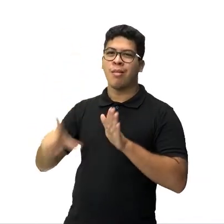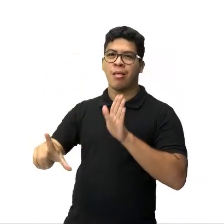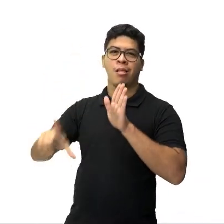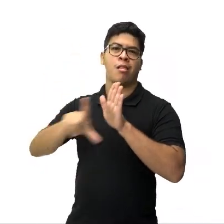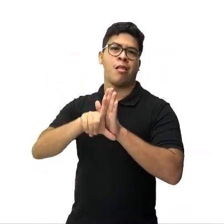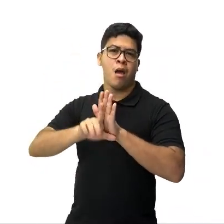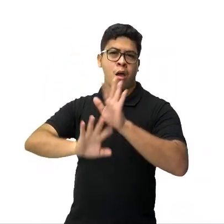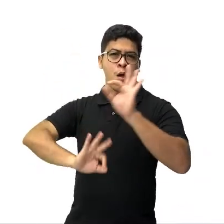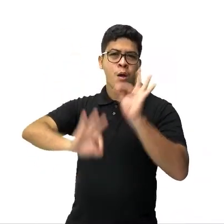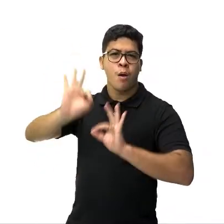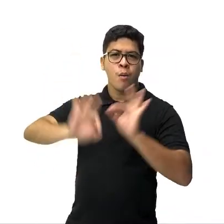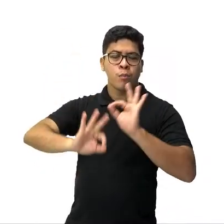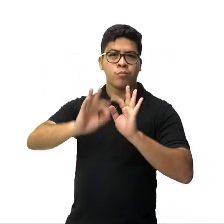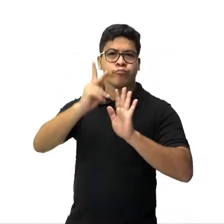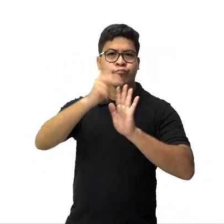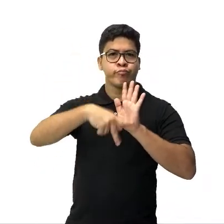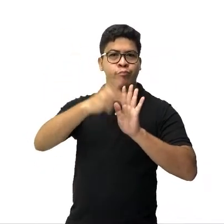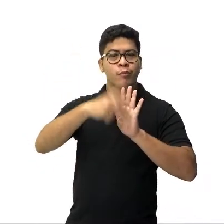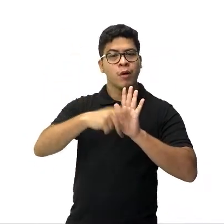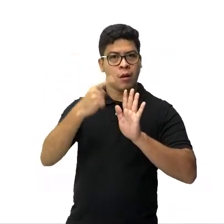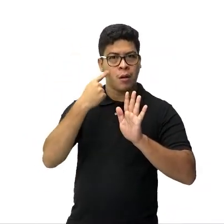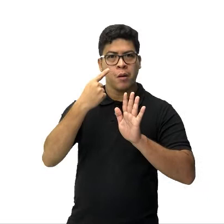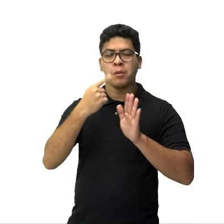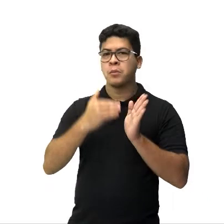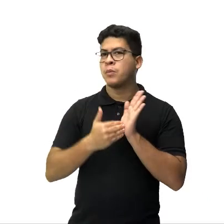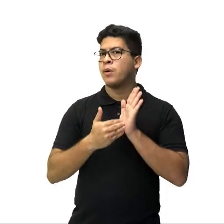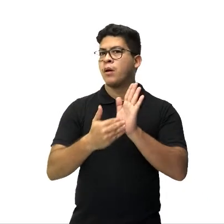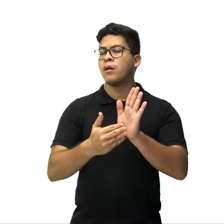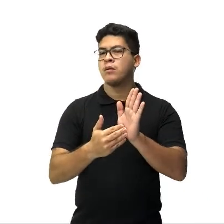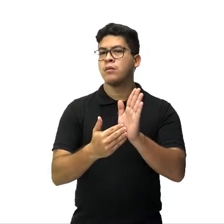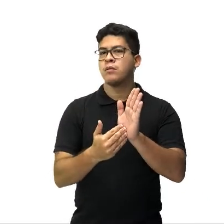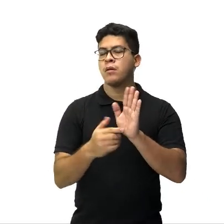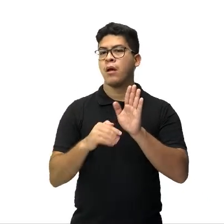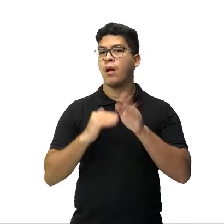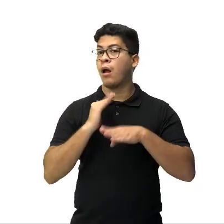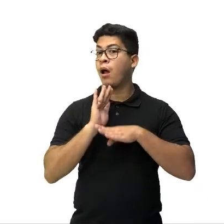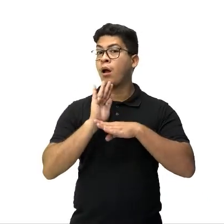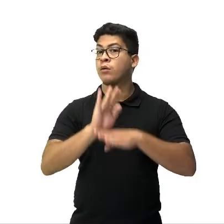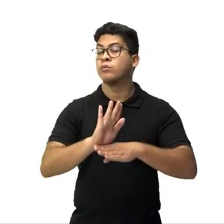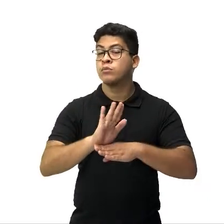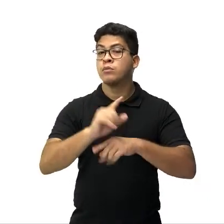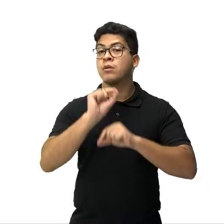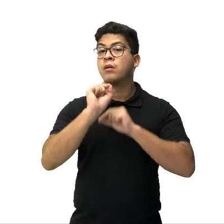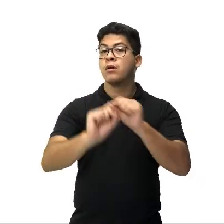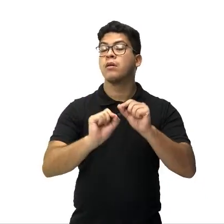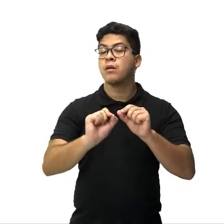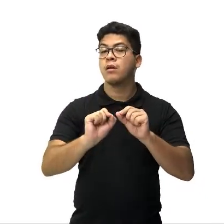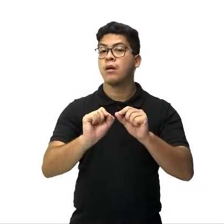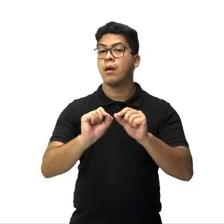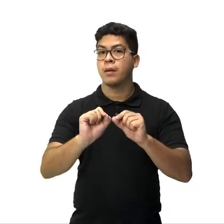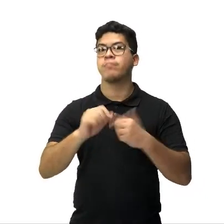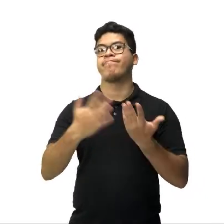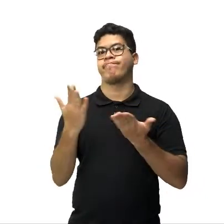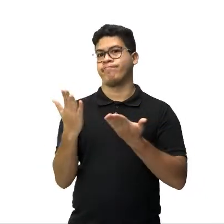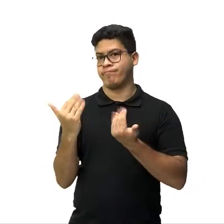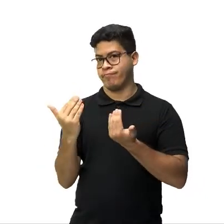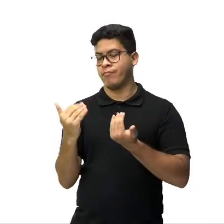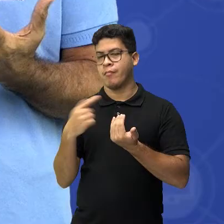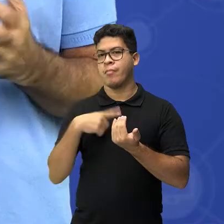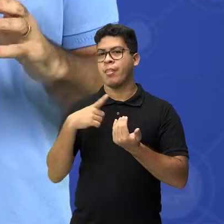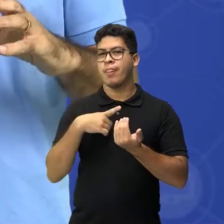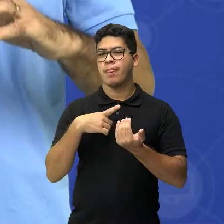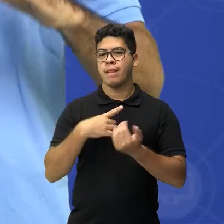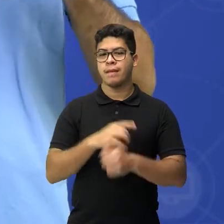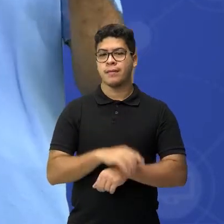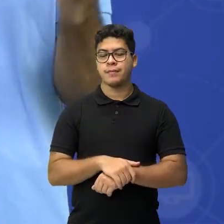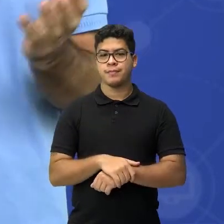da população brasileira. Então, quais são os principais, os princípios do Estatuto da Juventude?